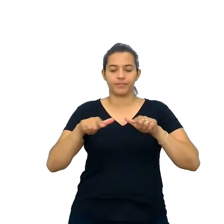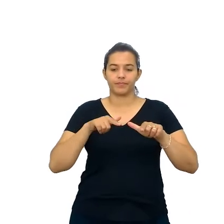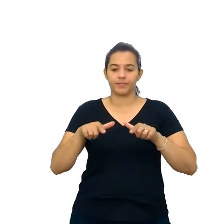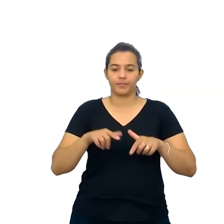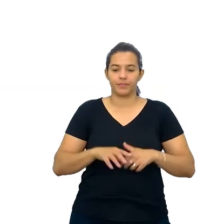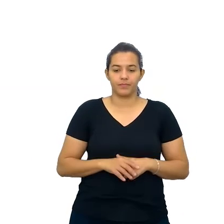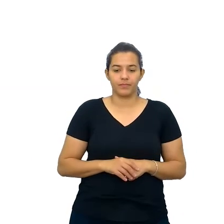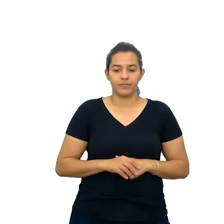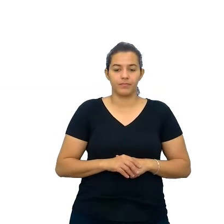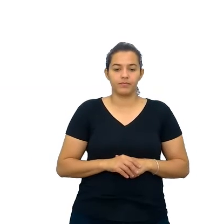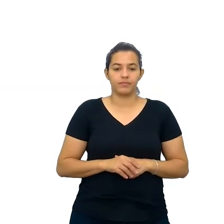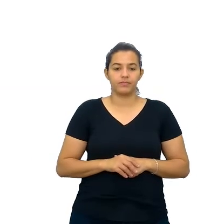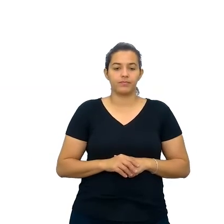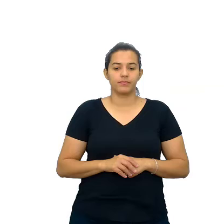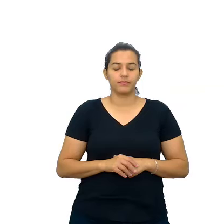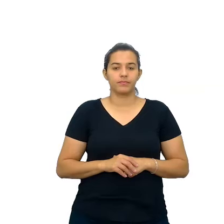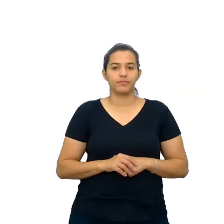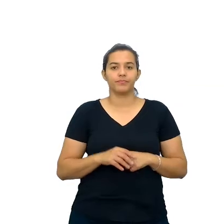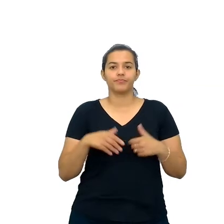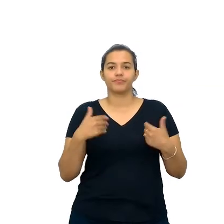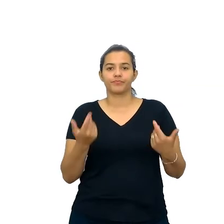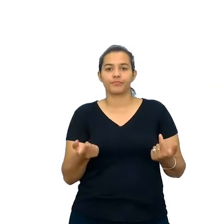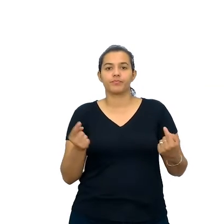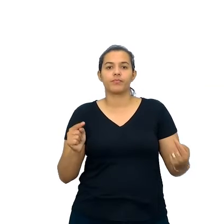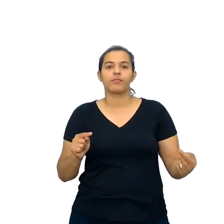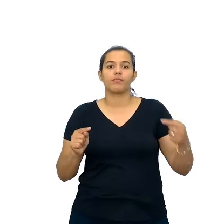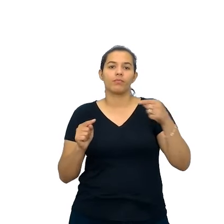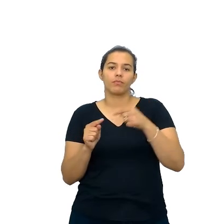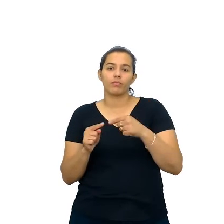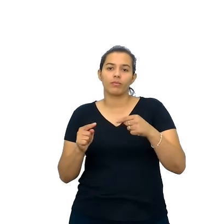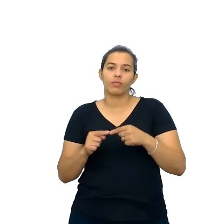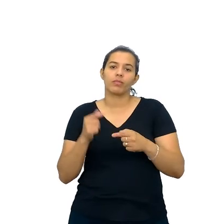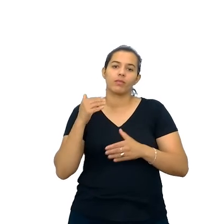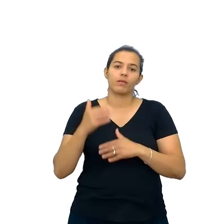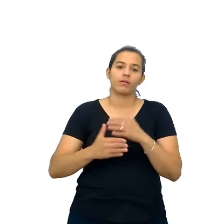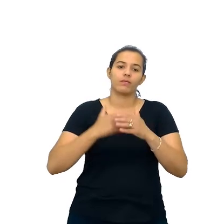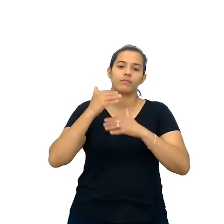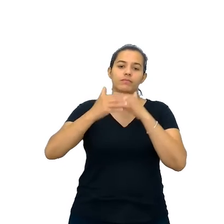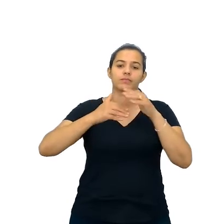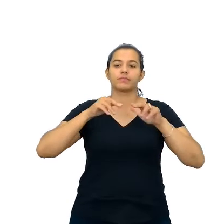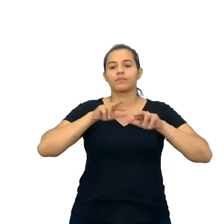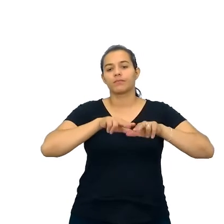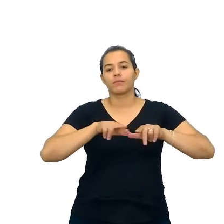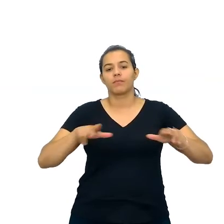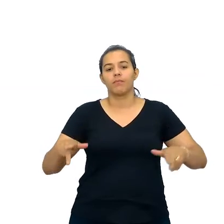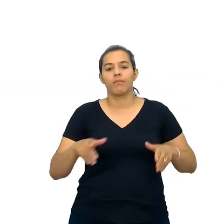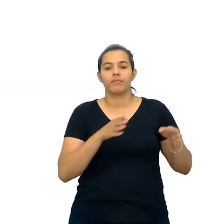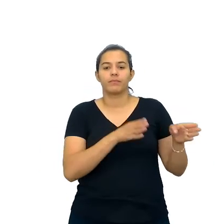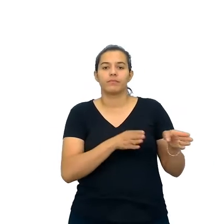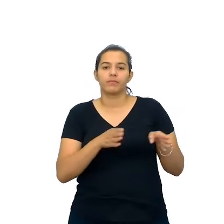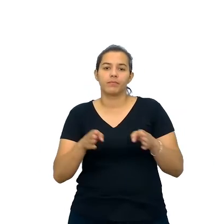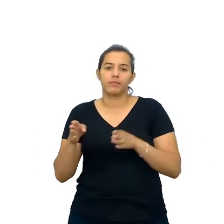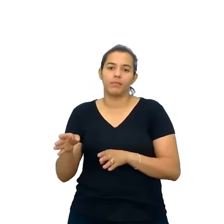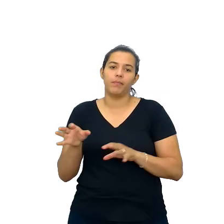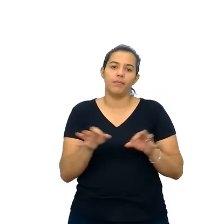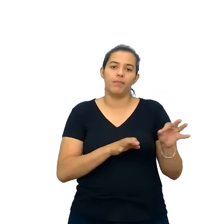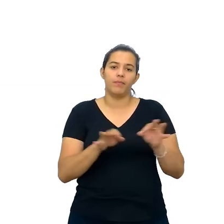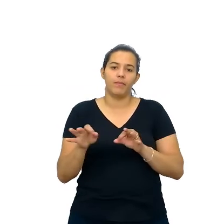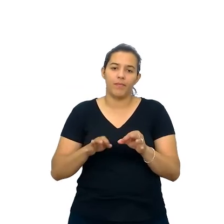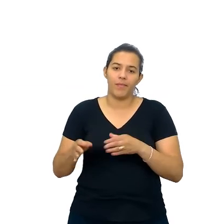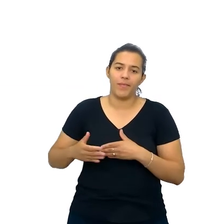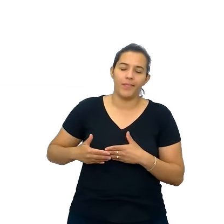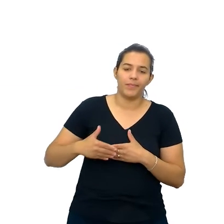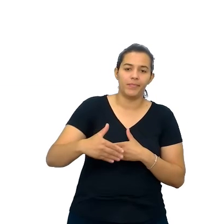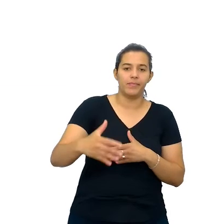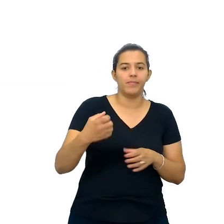Bom, embasado, então, esse processo, né, de funções executivas para a